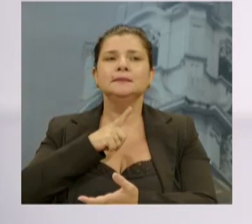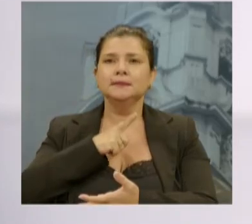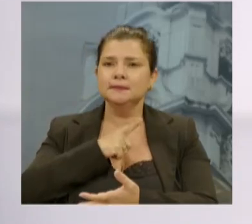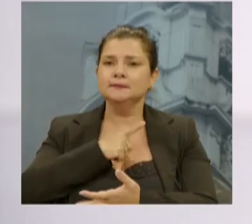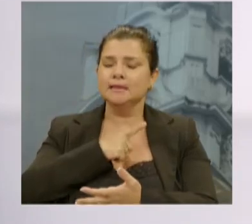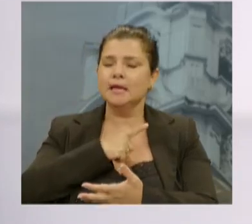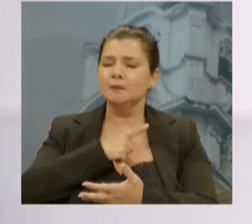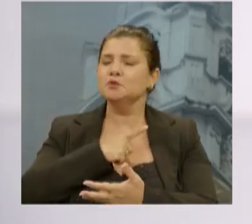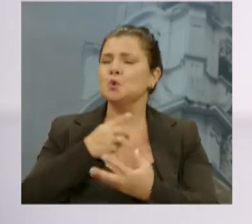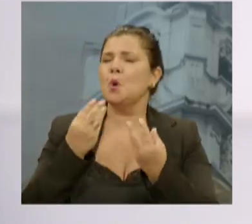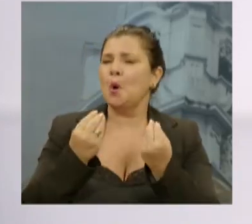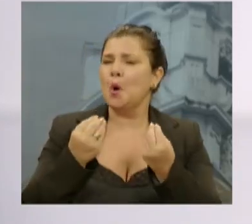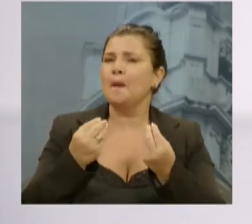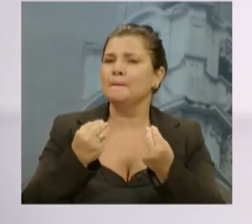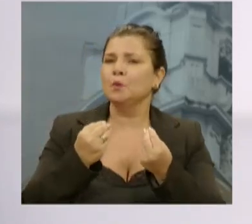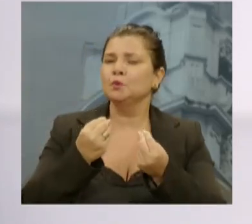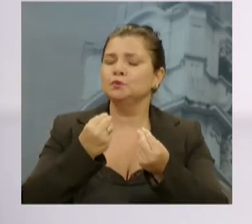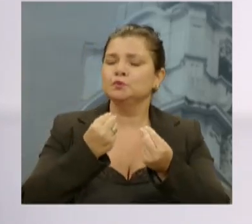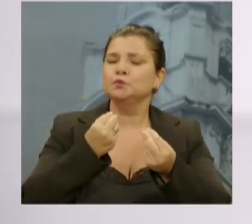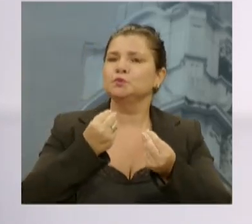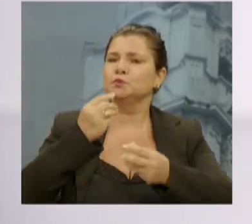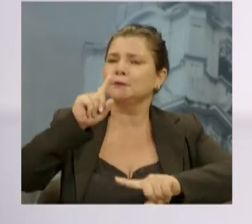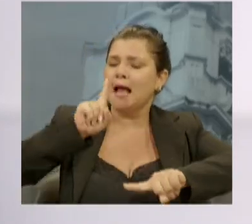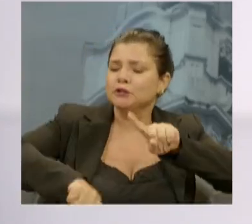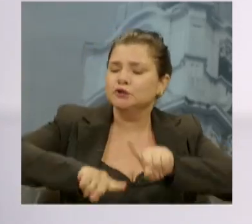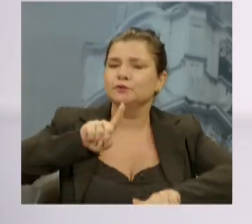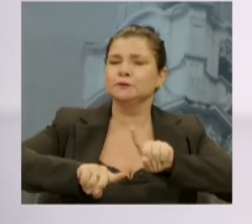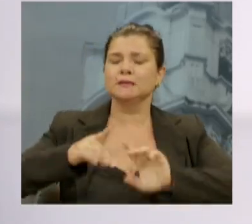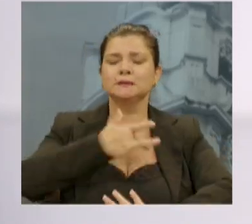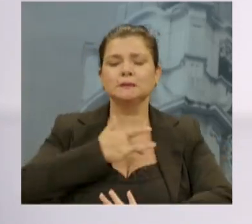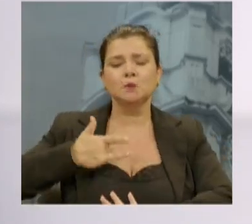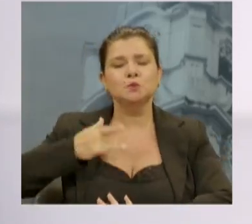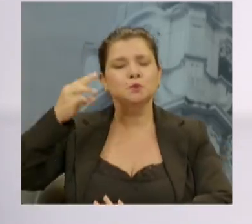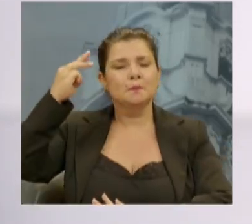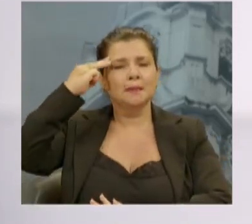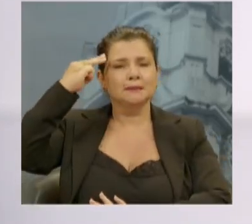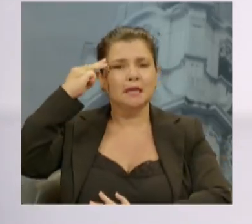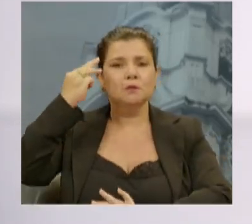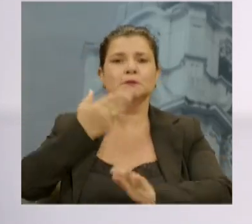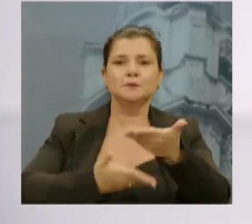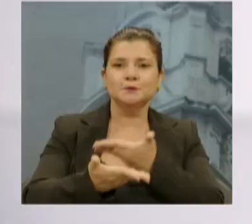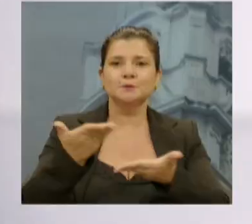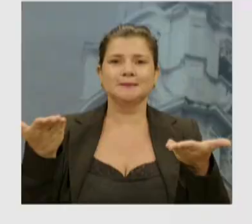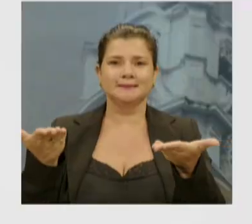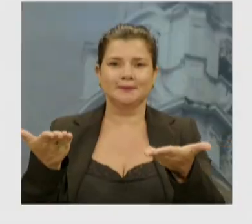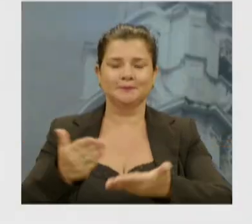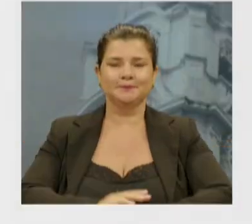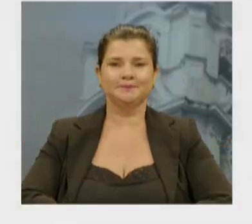serviços de saúde mental que estão aí à disposição, né, para o atendimento mais profissional.